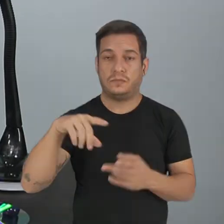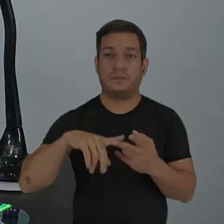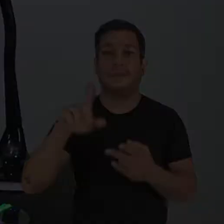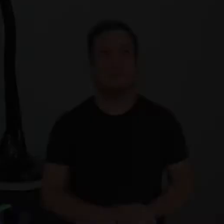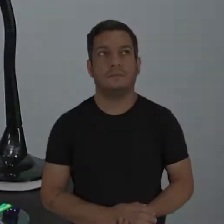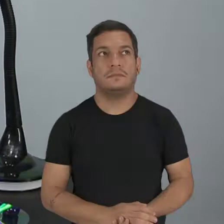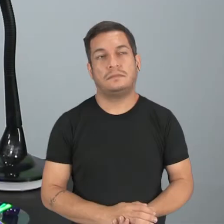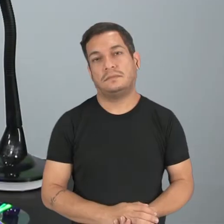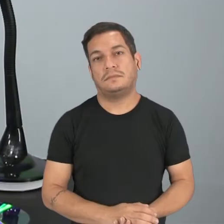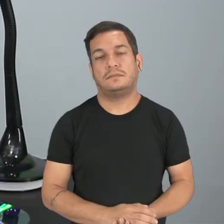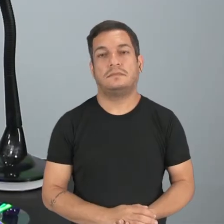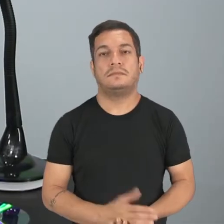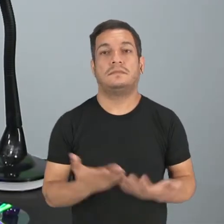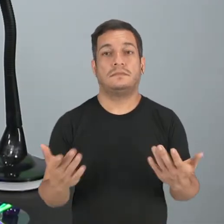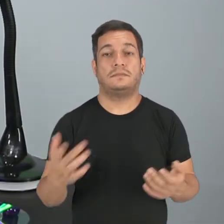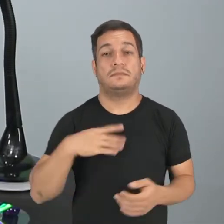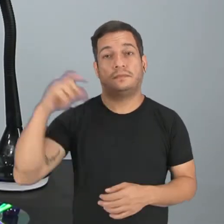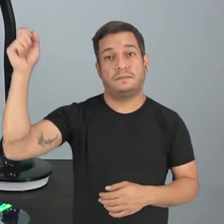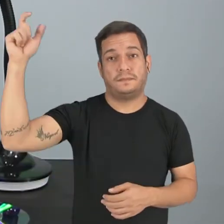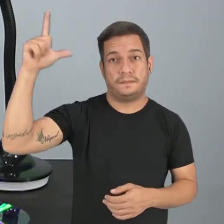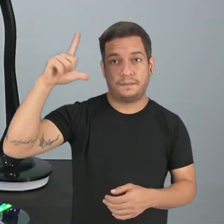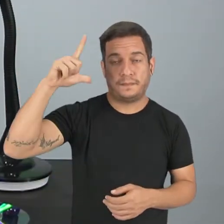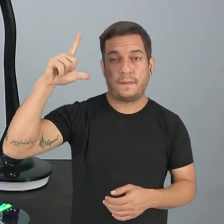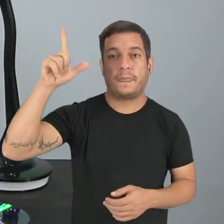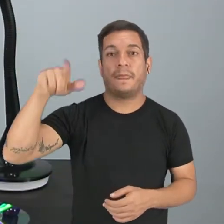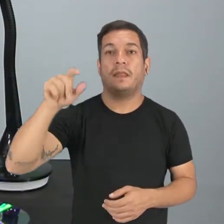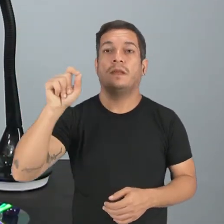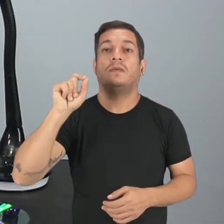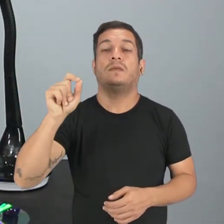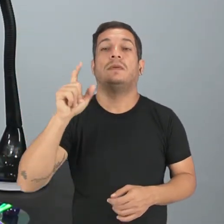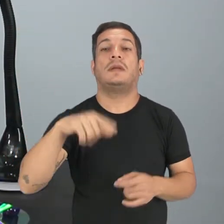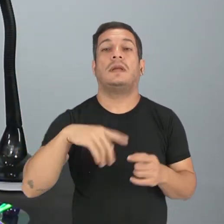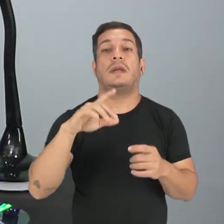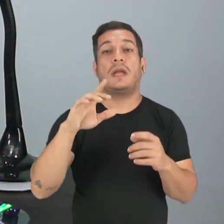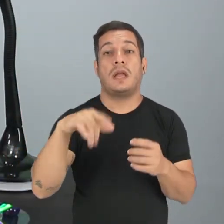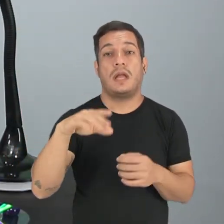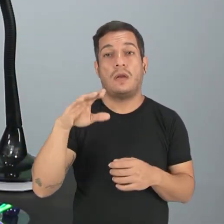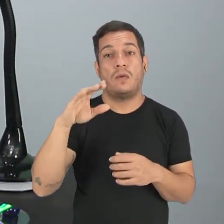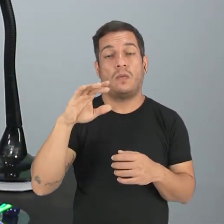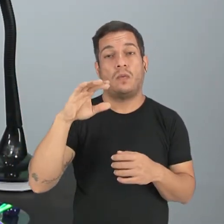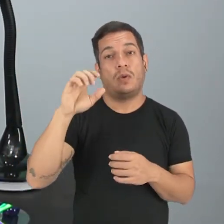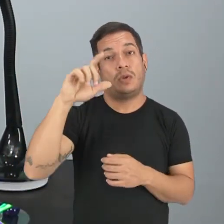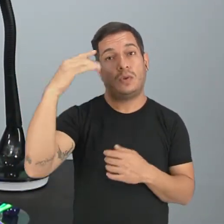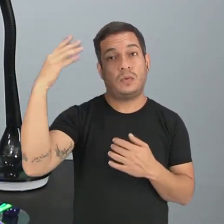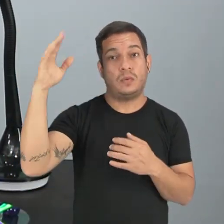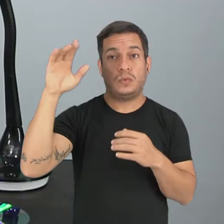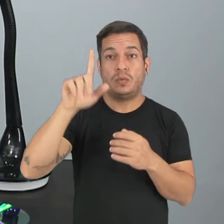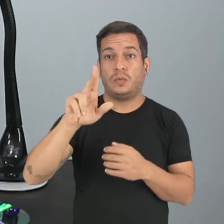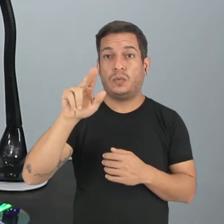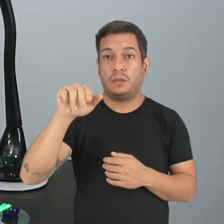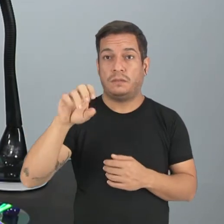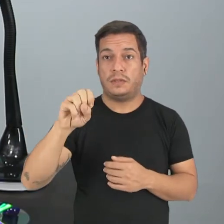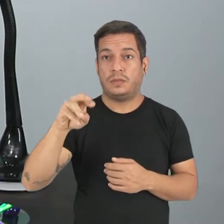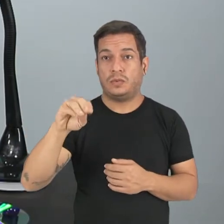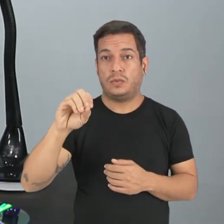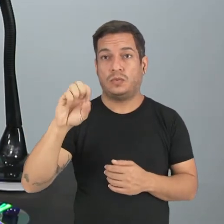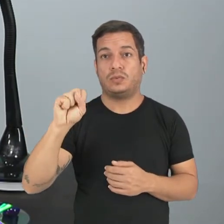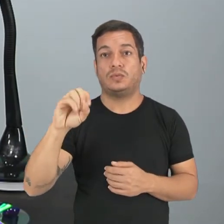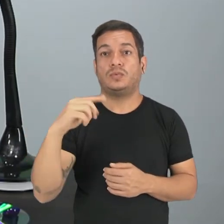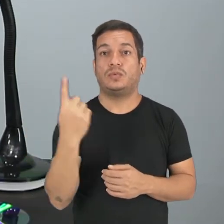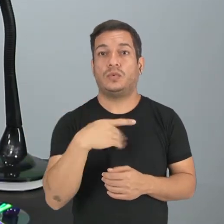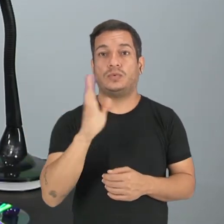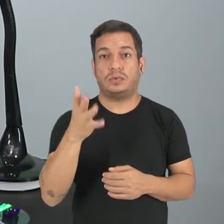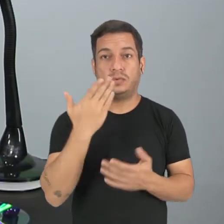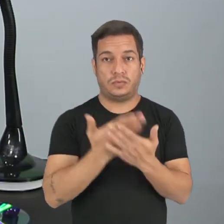Sol. Então, o Sol é um objeto, é um corpo luminoso, não é? Como nós já